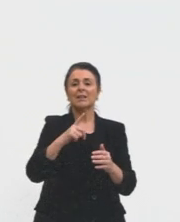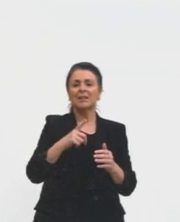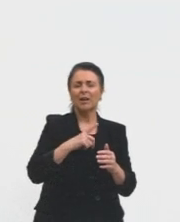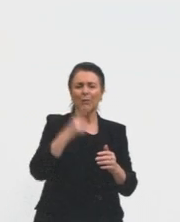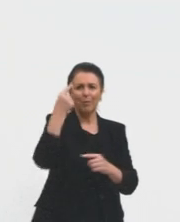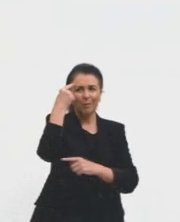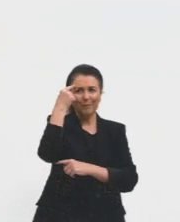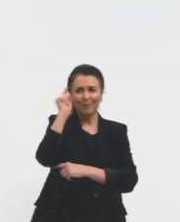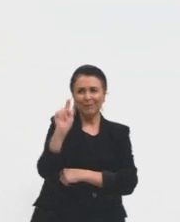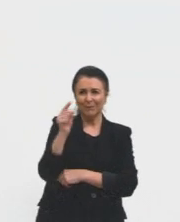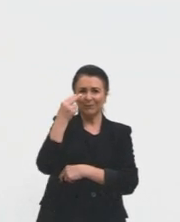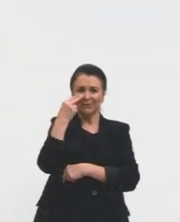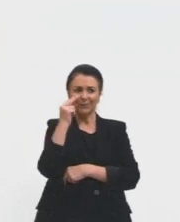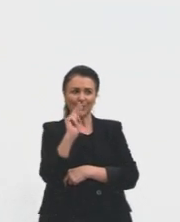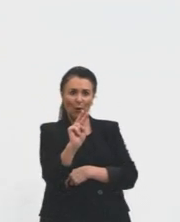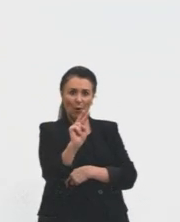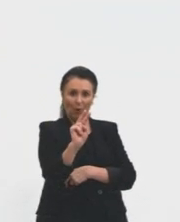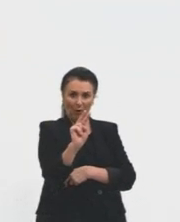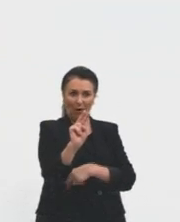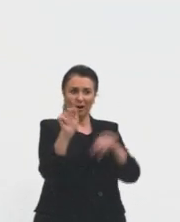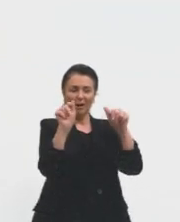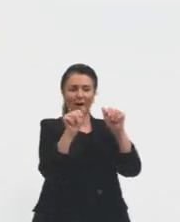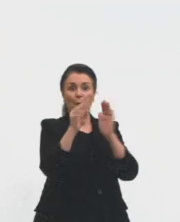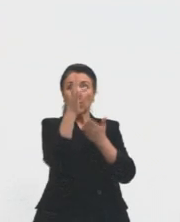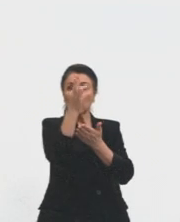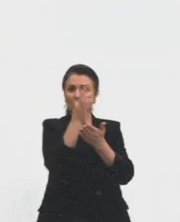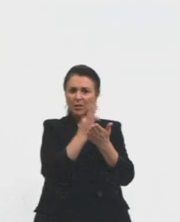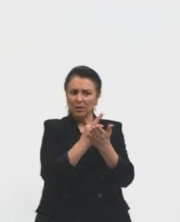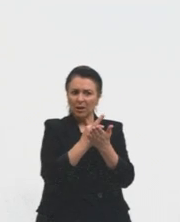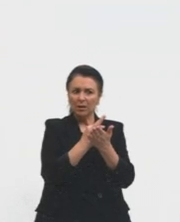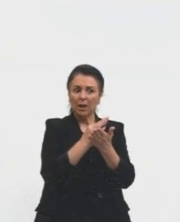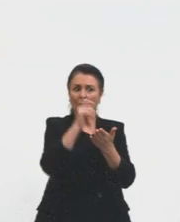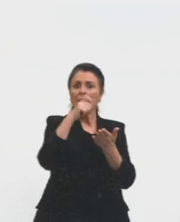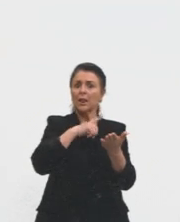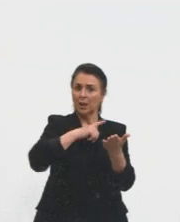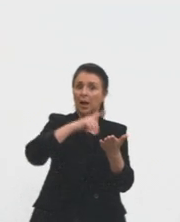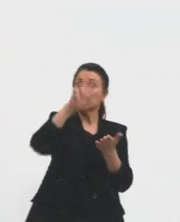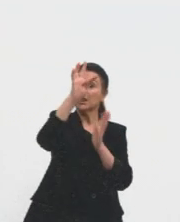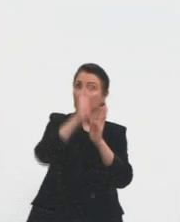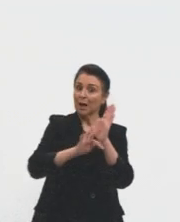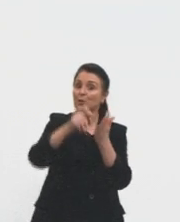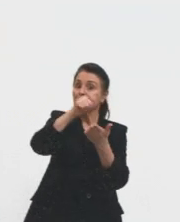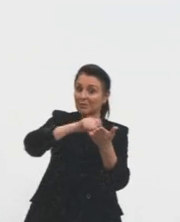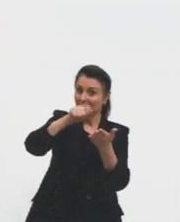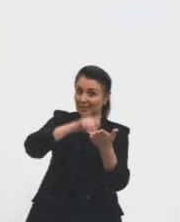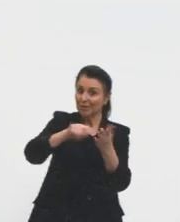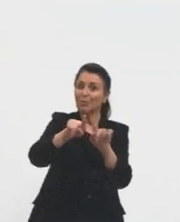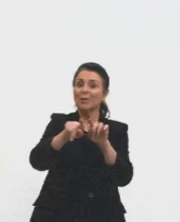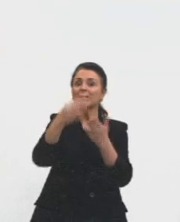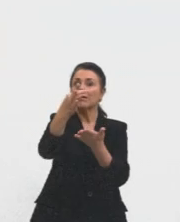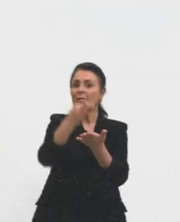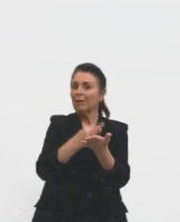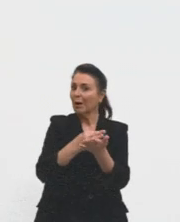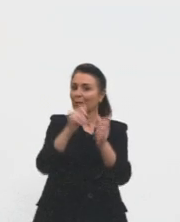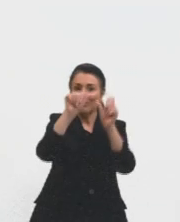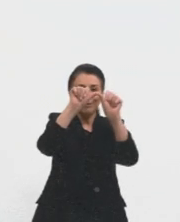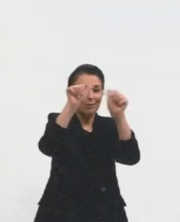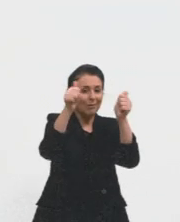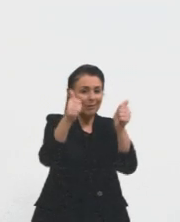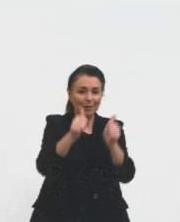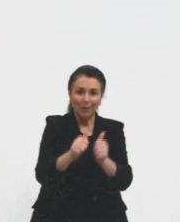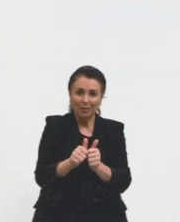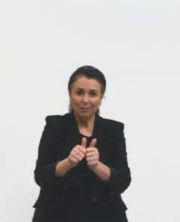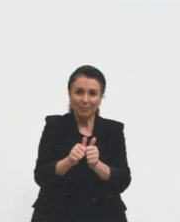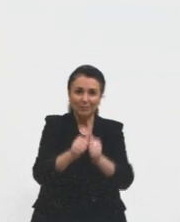a ideia da gente olhar né para o texto porque tem escrito mas também porque a gente vê da Telona